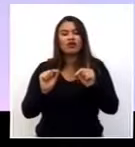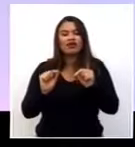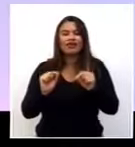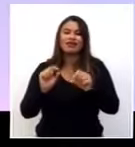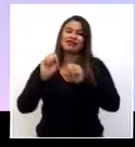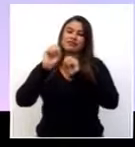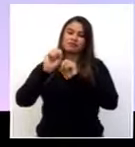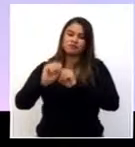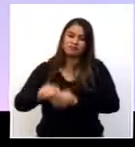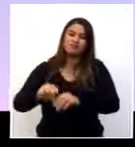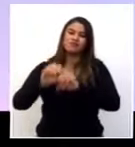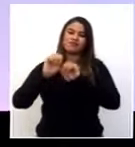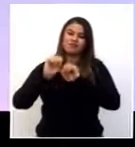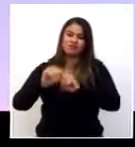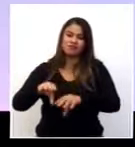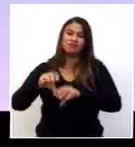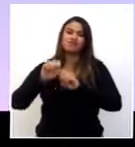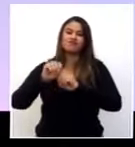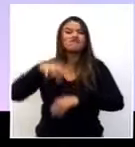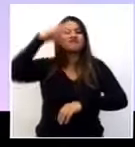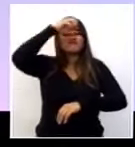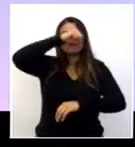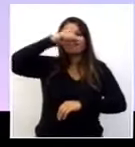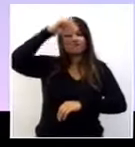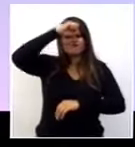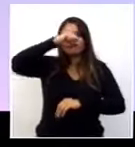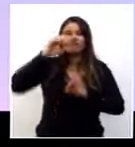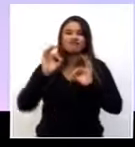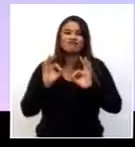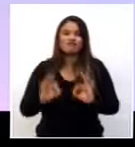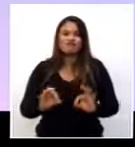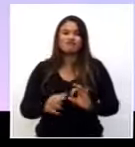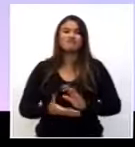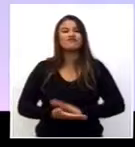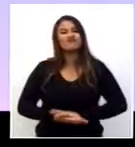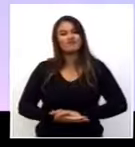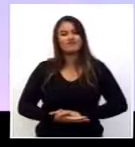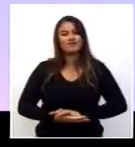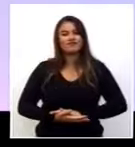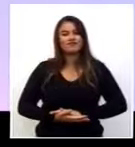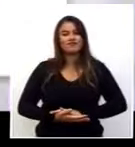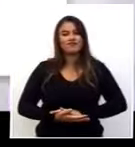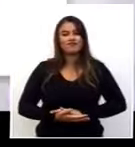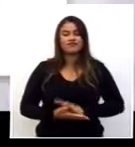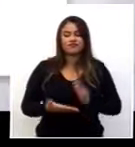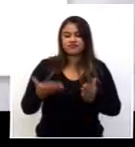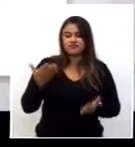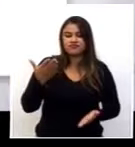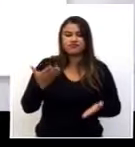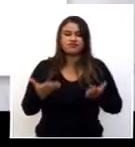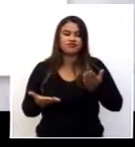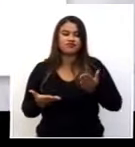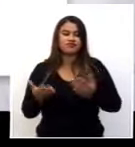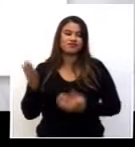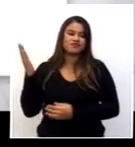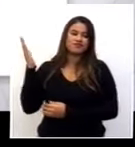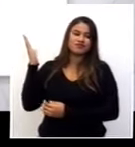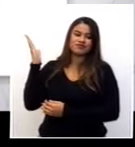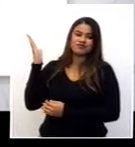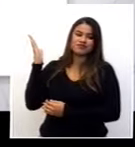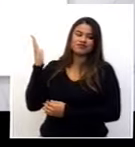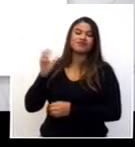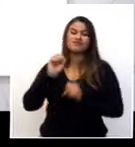ensino e da aprendizagem. Equilibrando esses dois.